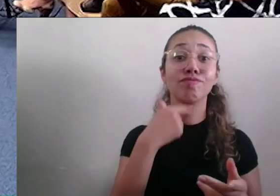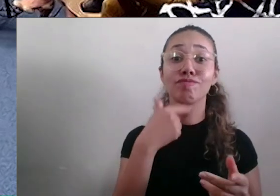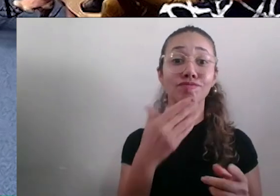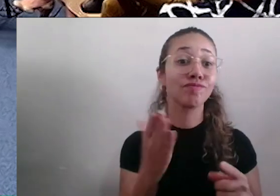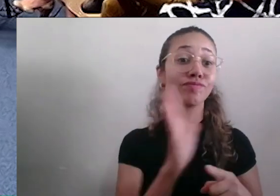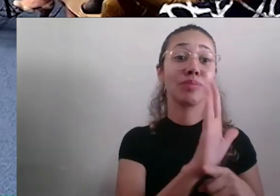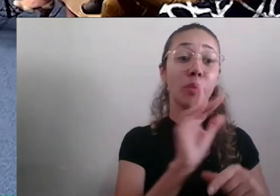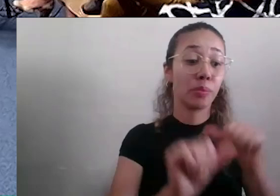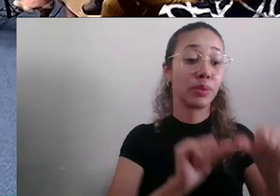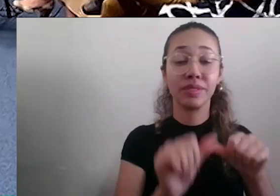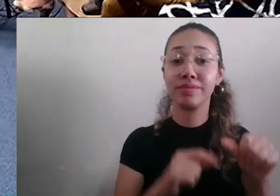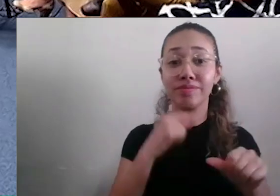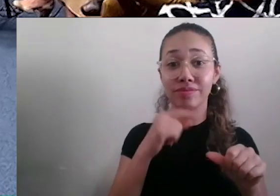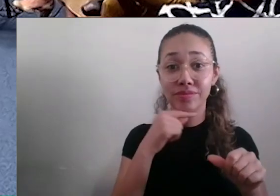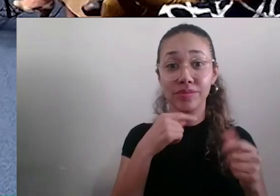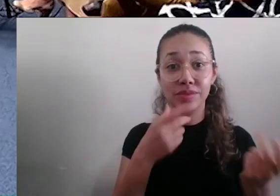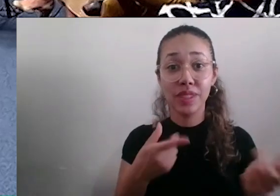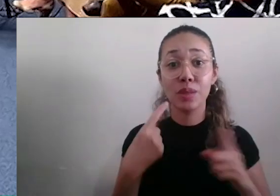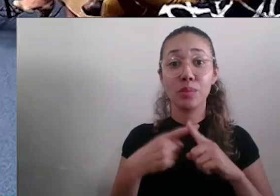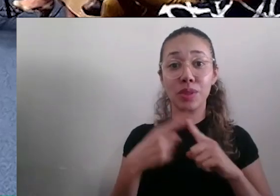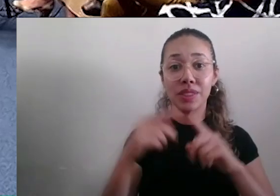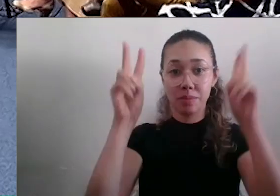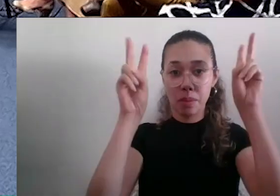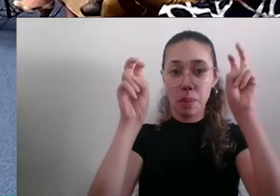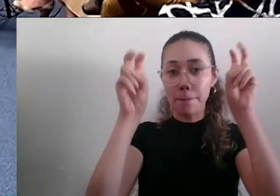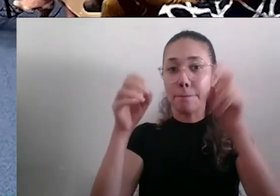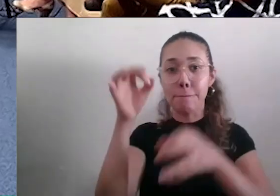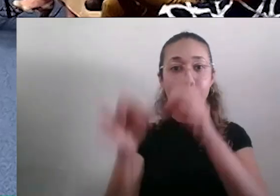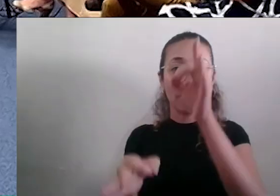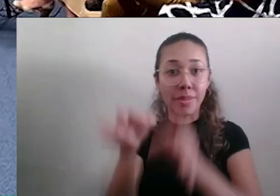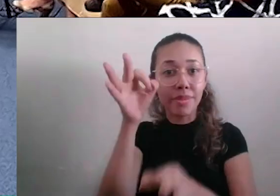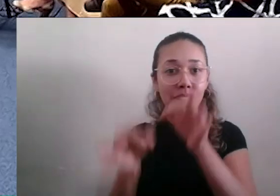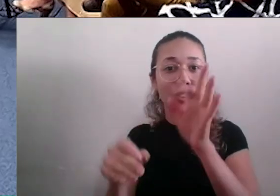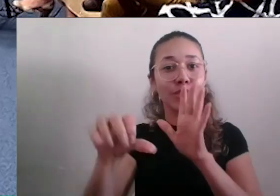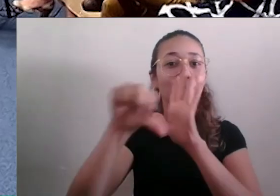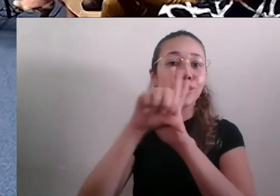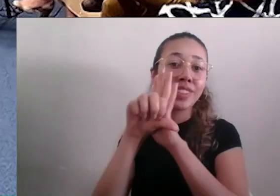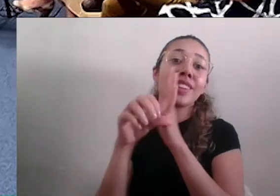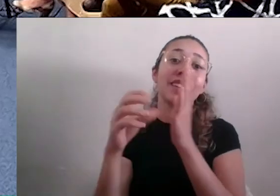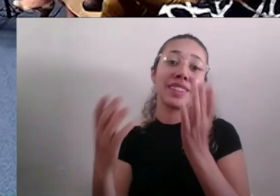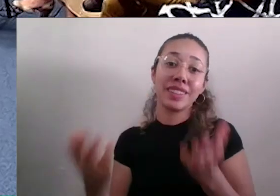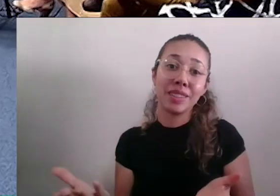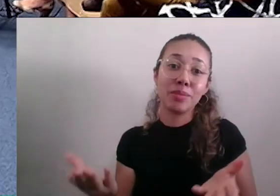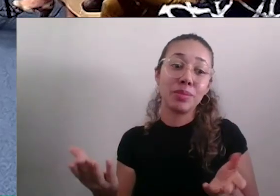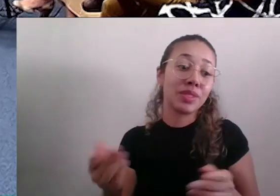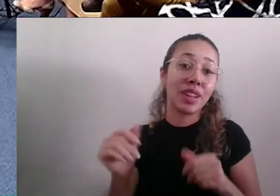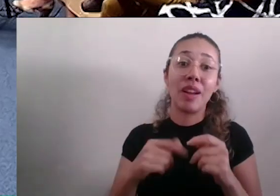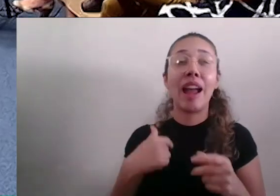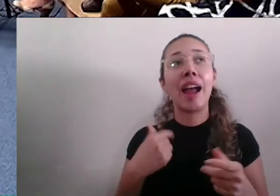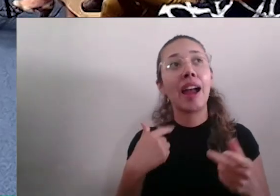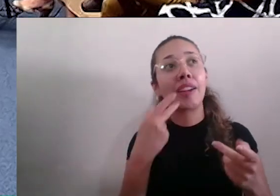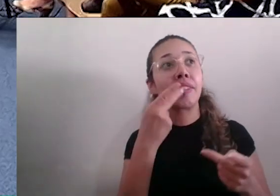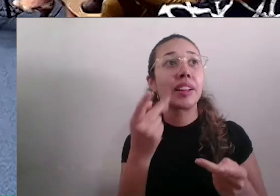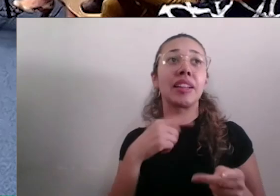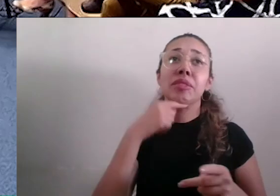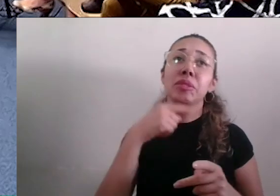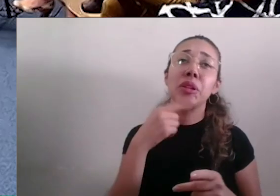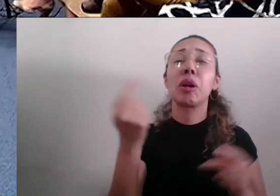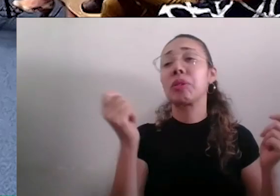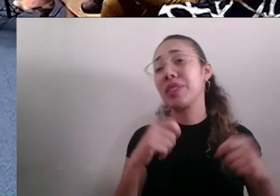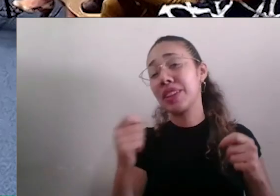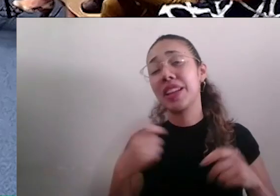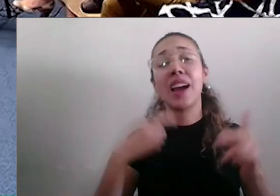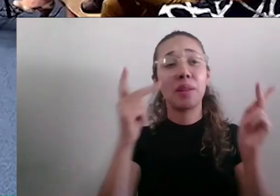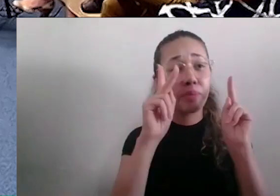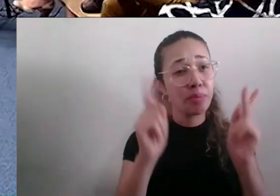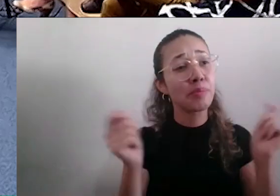para questões de Justiça Criminal não tem assim não tem e não adianta também dizer não imagina a gente vai resolver tudo vai ficar tudo em paz